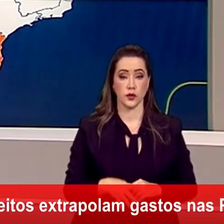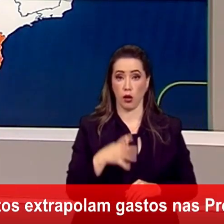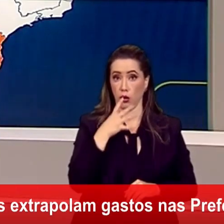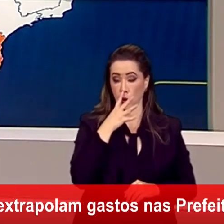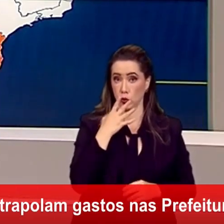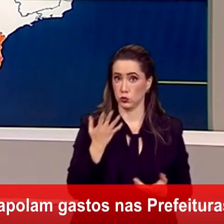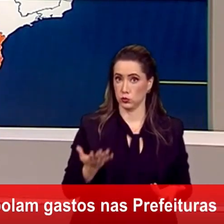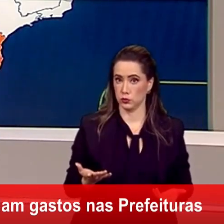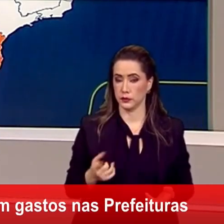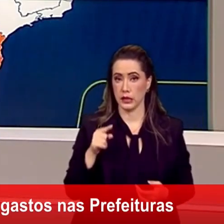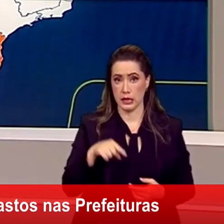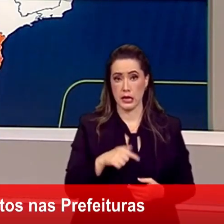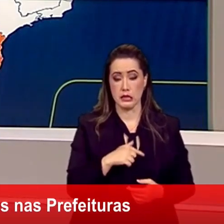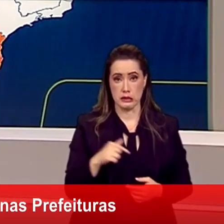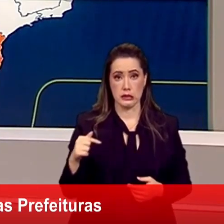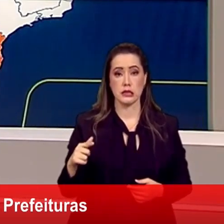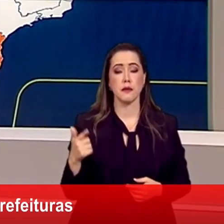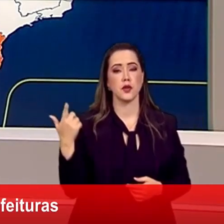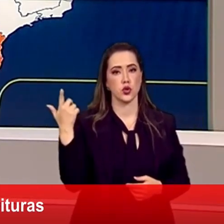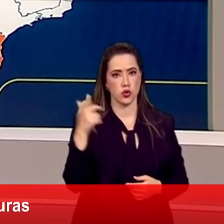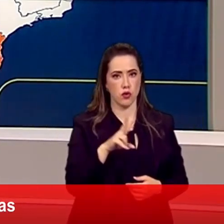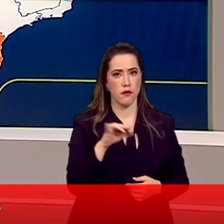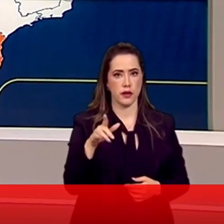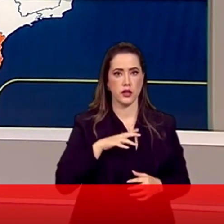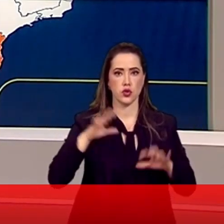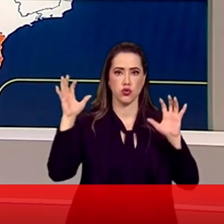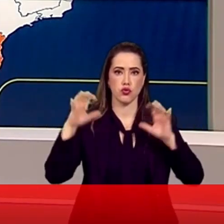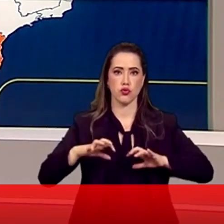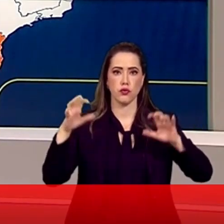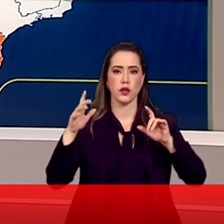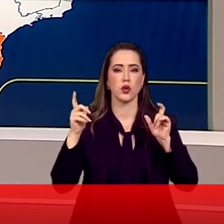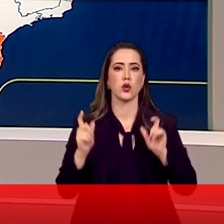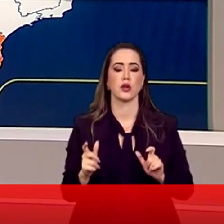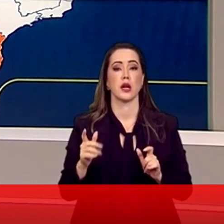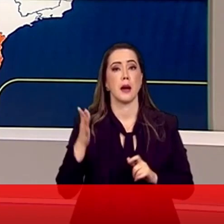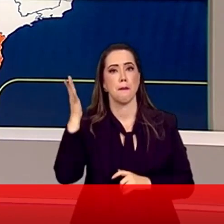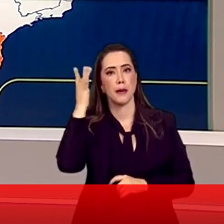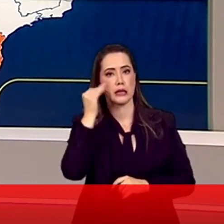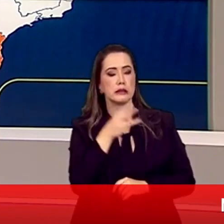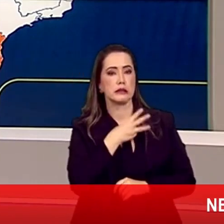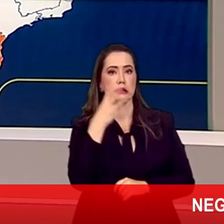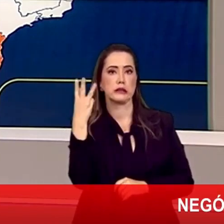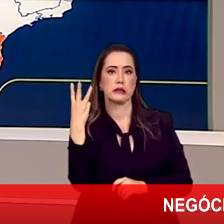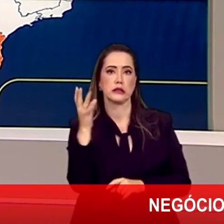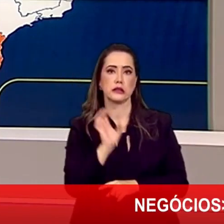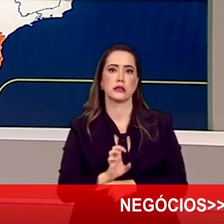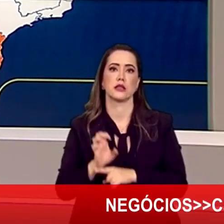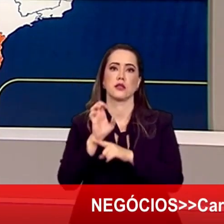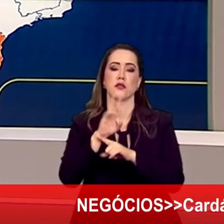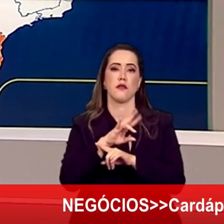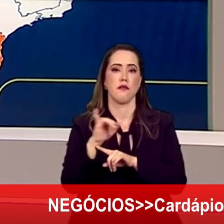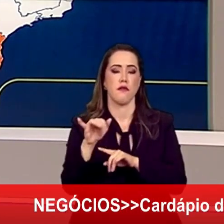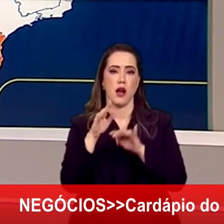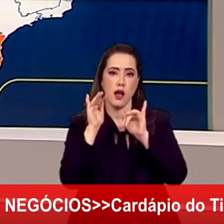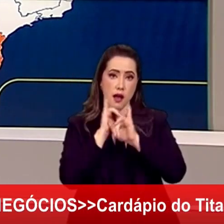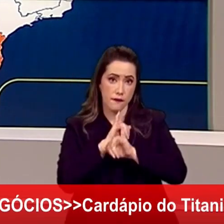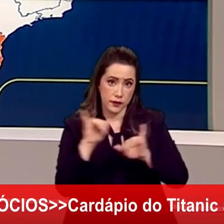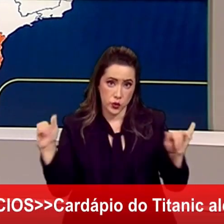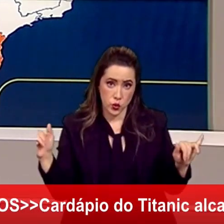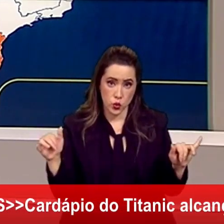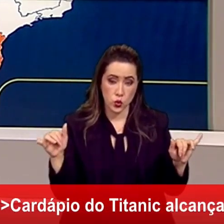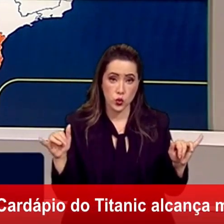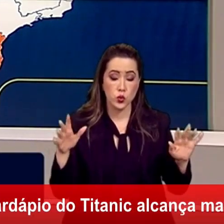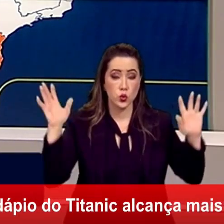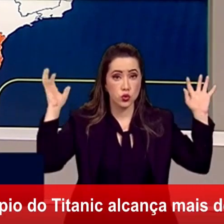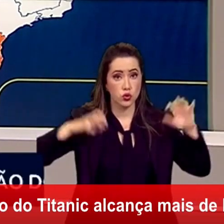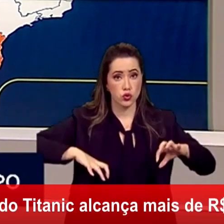Impressionante, né? Olha, esta semana promete novamente muita chuva para a região, tá? Amanhã, então, olha, os 3 estados da região sul estão